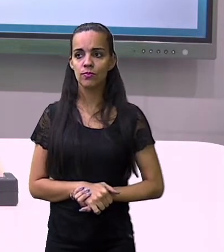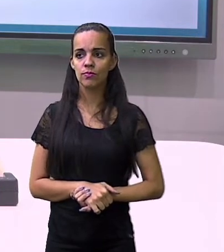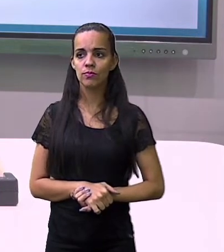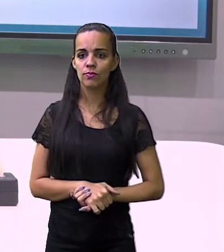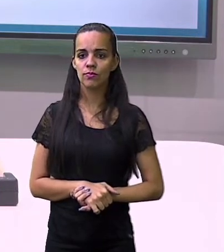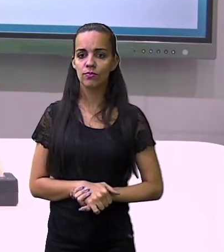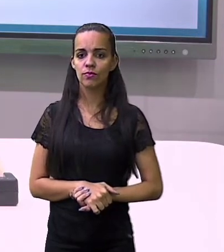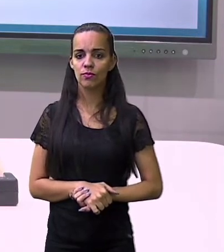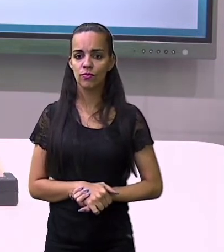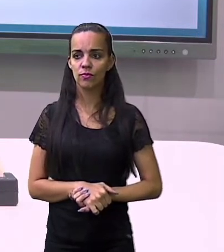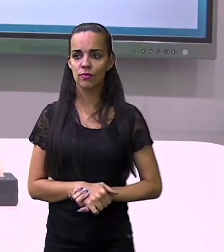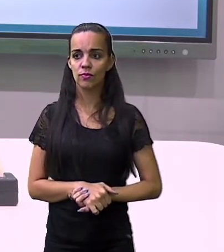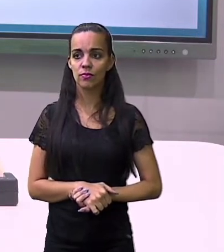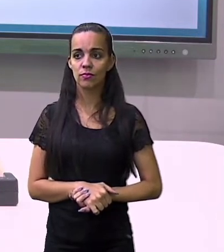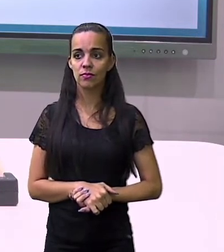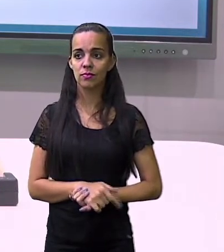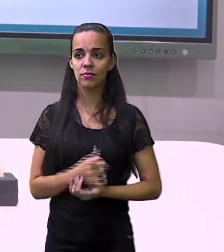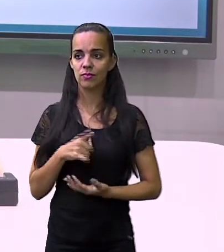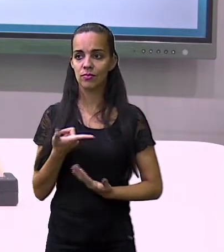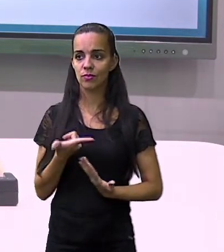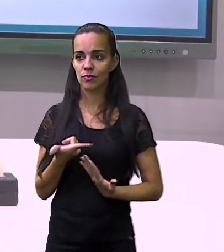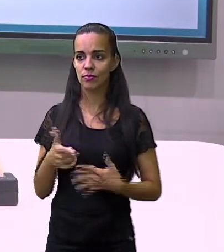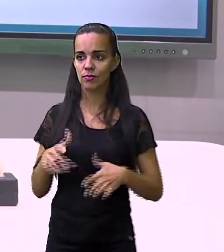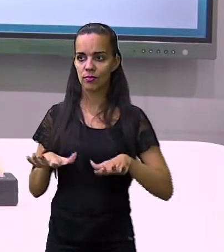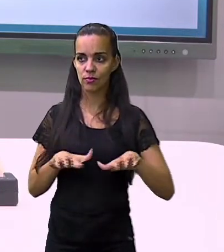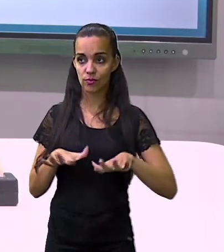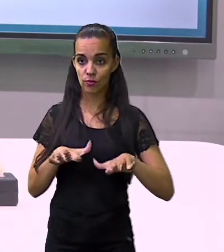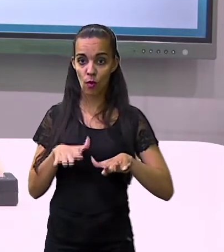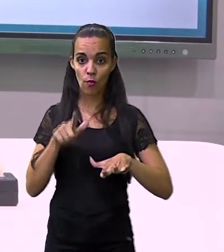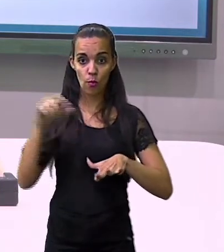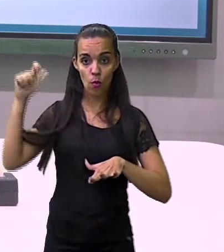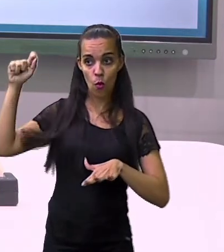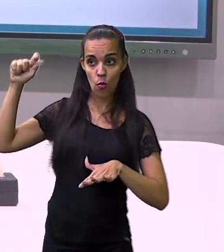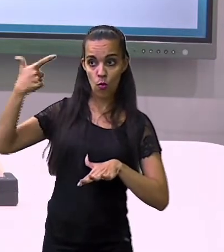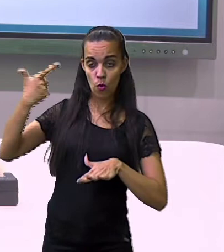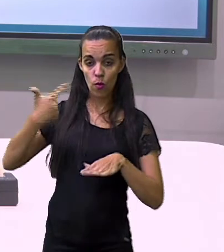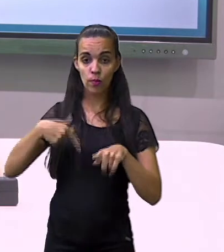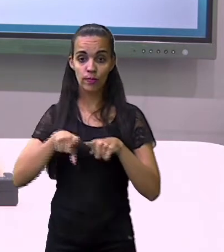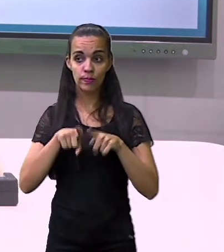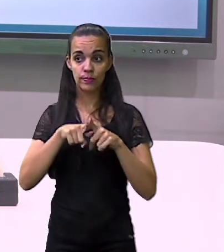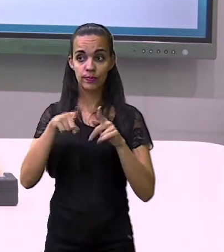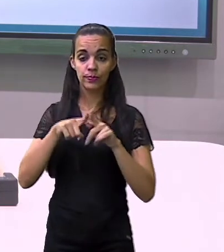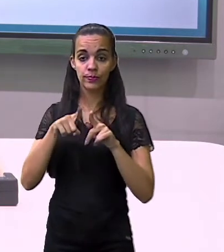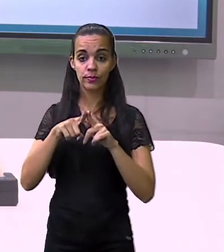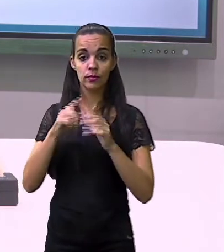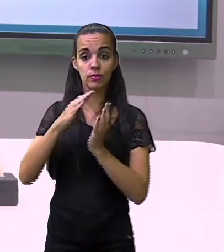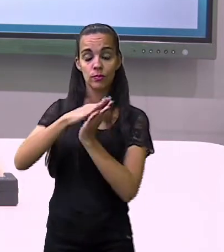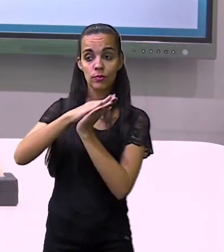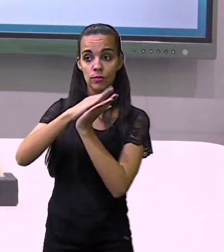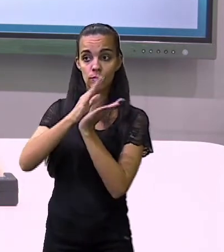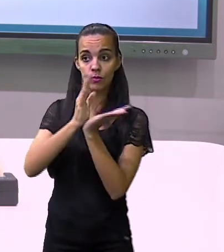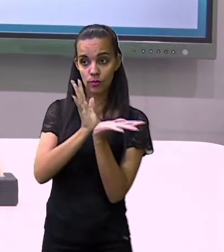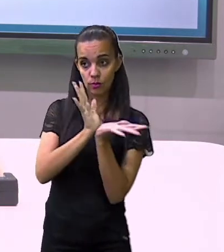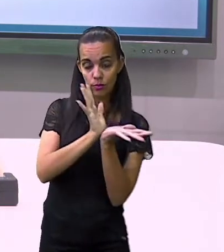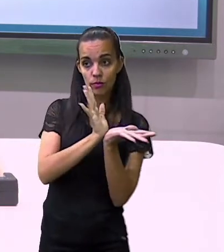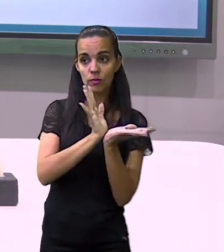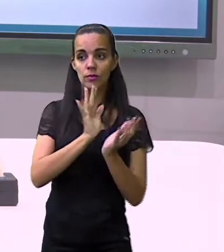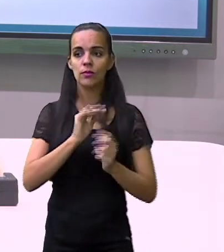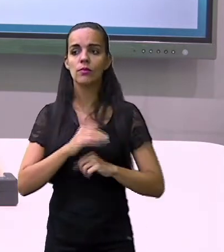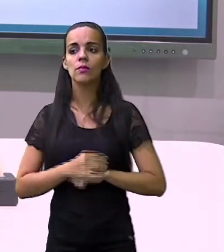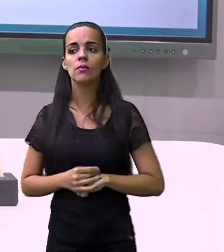O movimento do Sol e as sombras. O movimento do